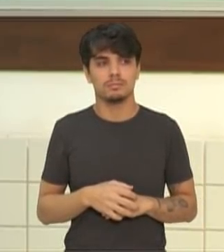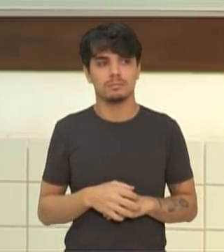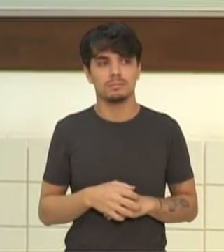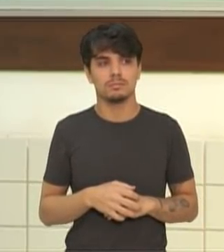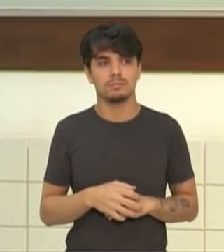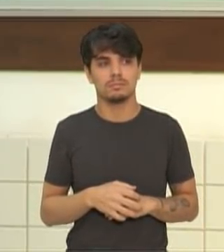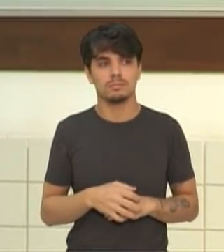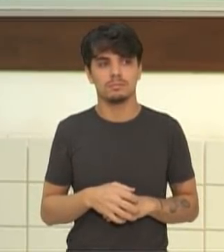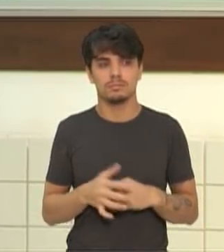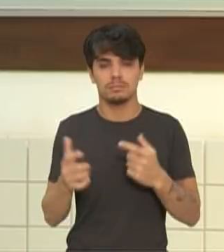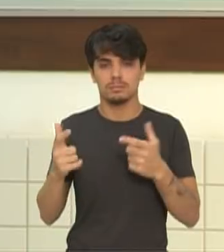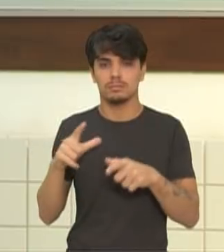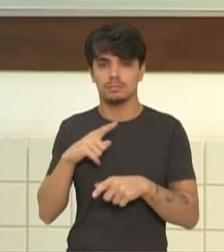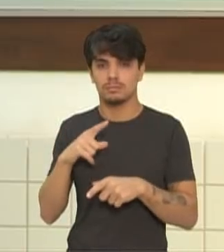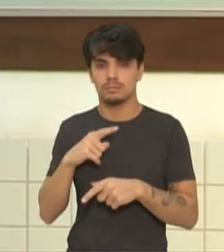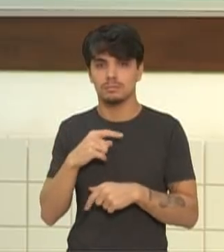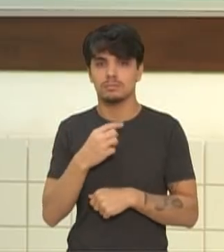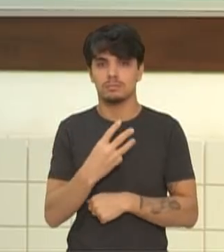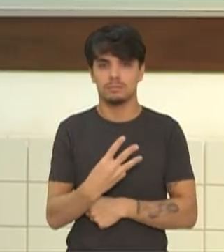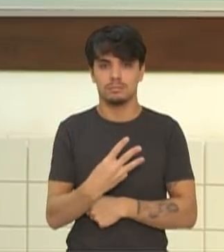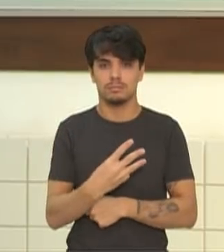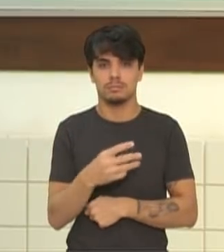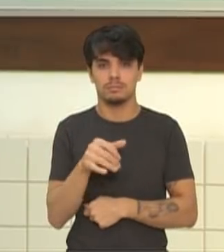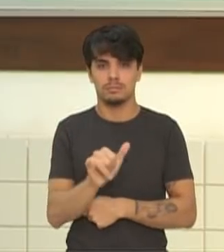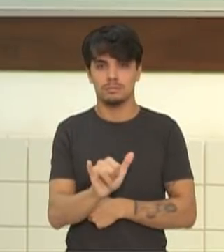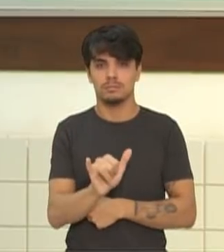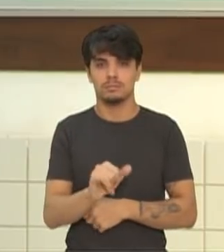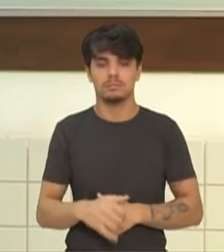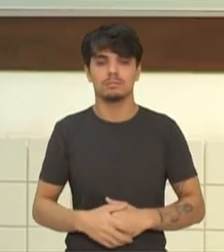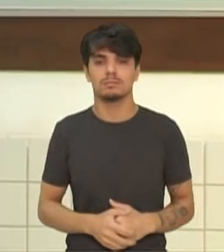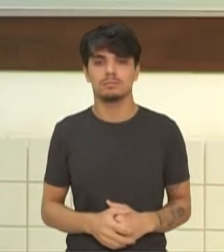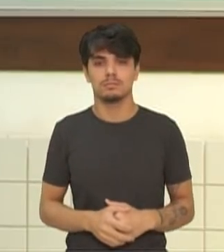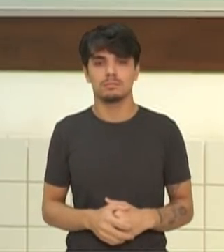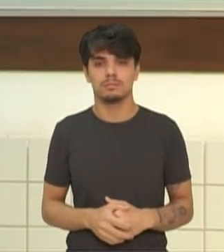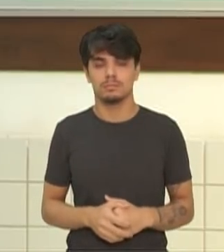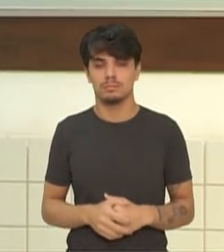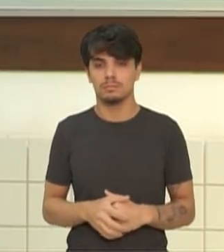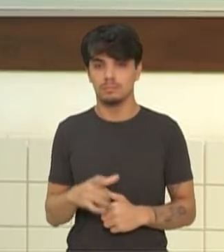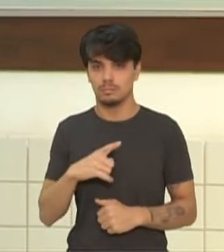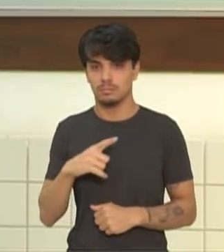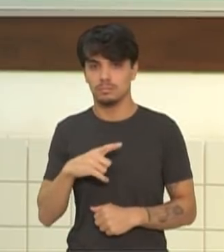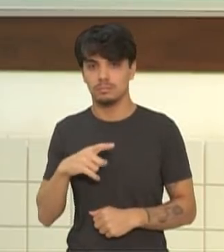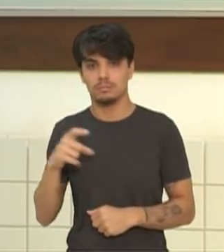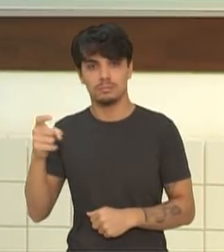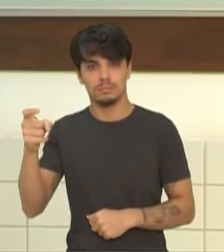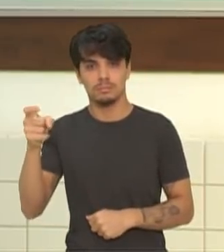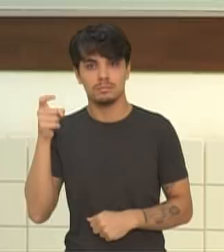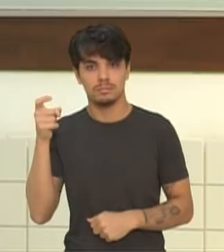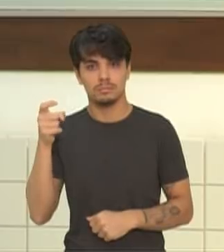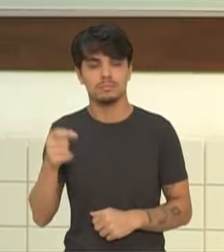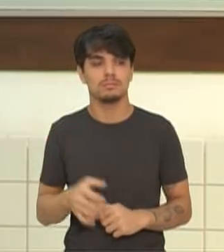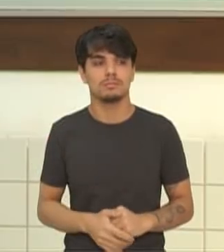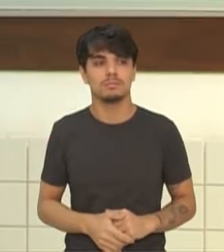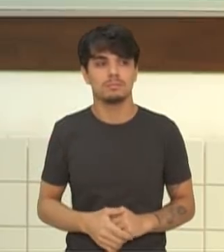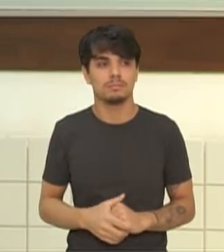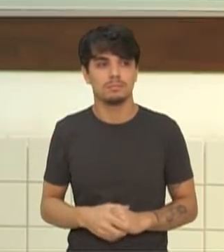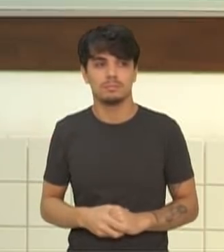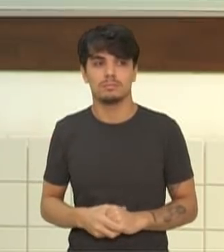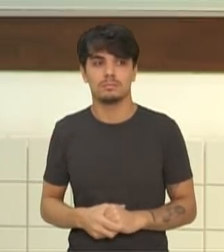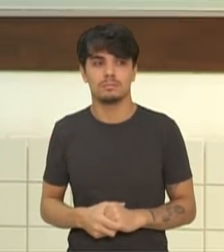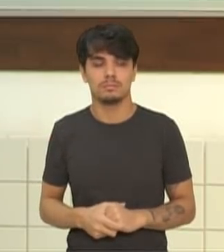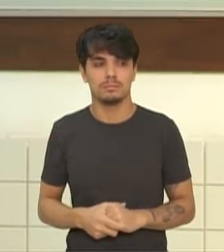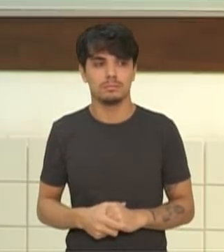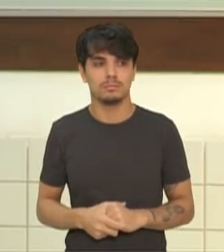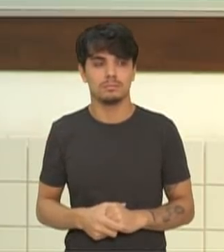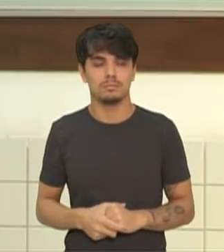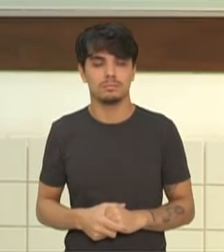Aonde eu tenho o 3y e tenho o x de dimensões. Então,